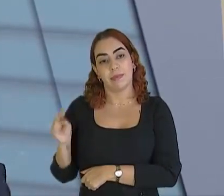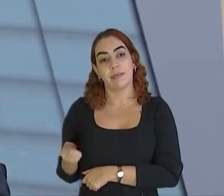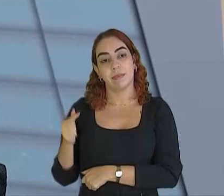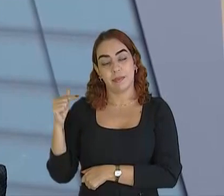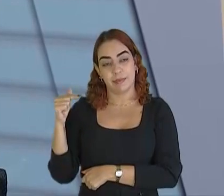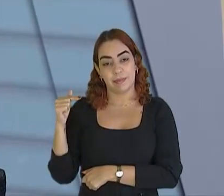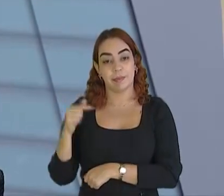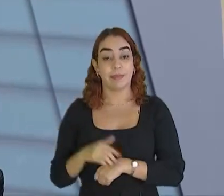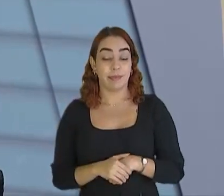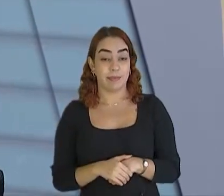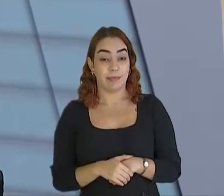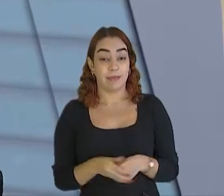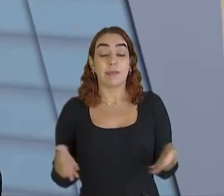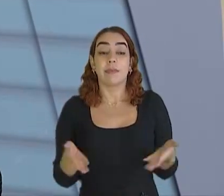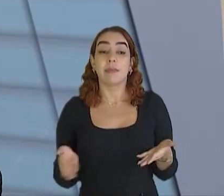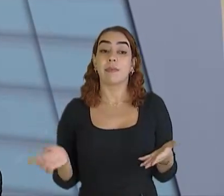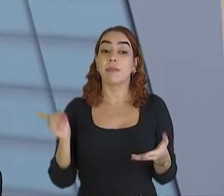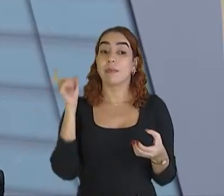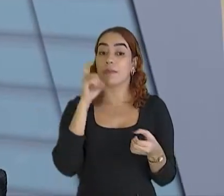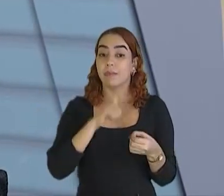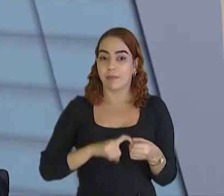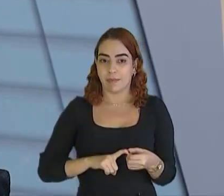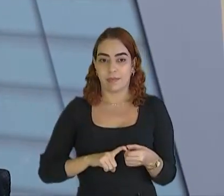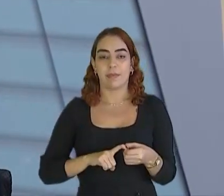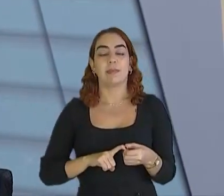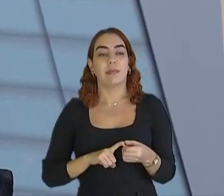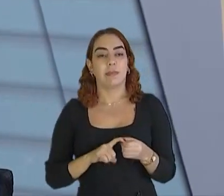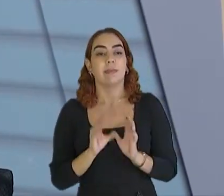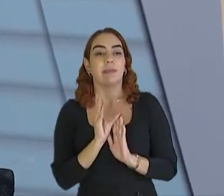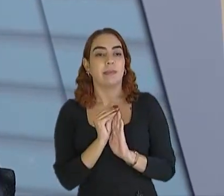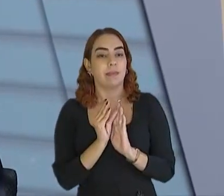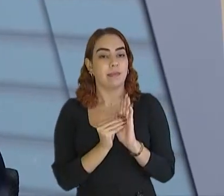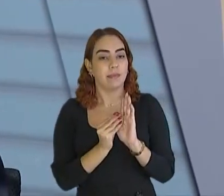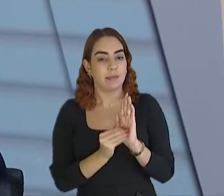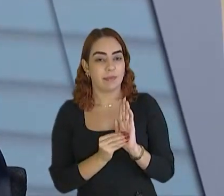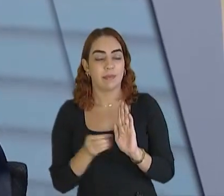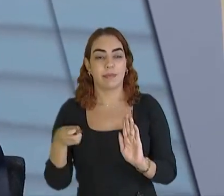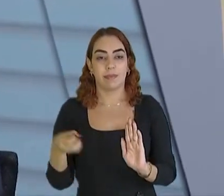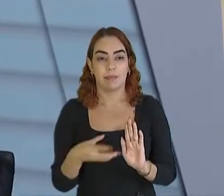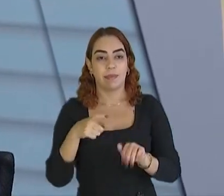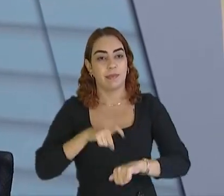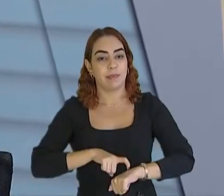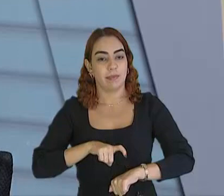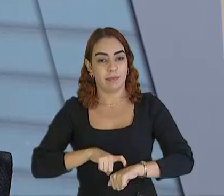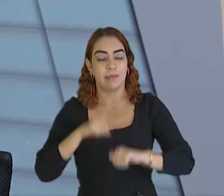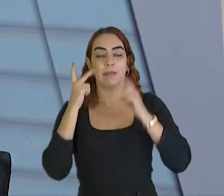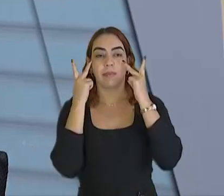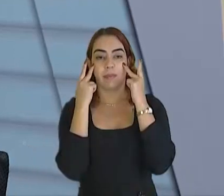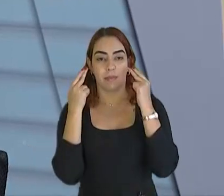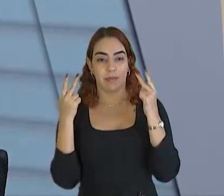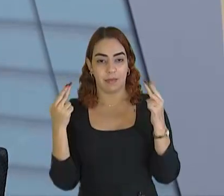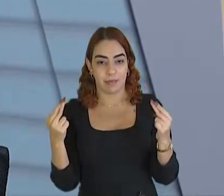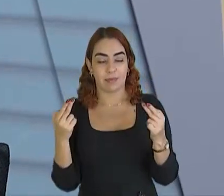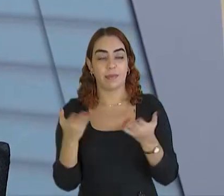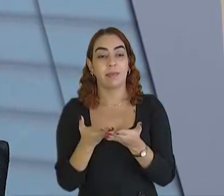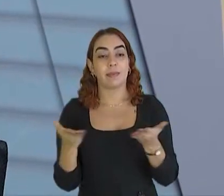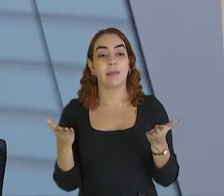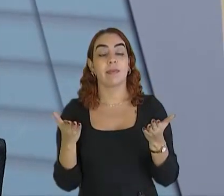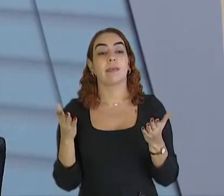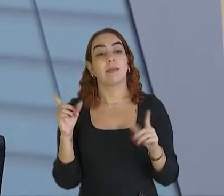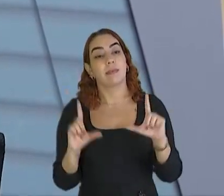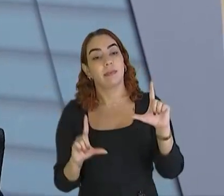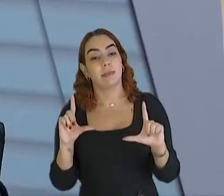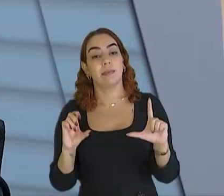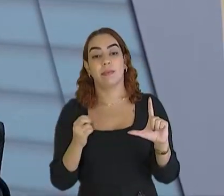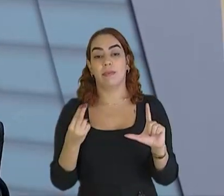96,7. Estamos voltando com os programas inéditos aqui nos nossos horários habituais, você que também nos acompanha no nosso canal no